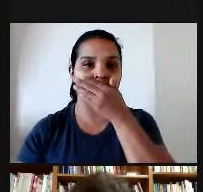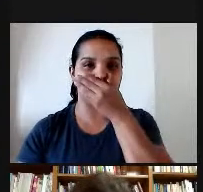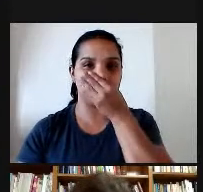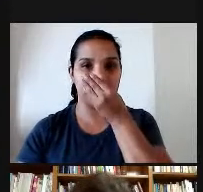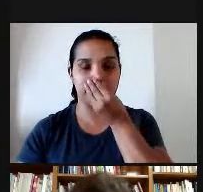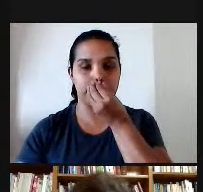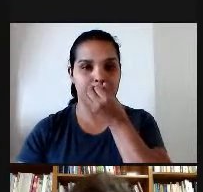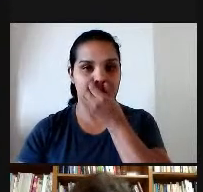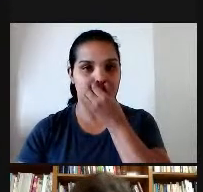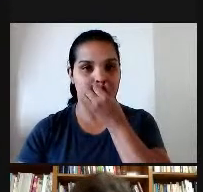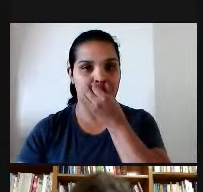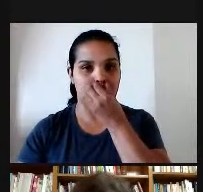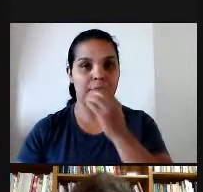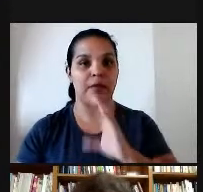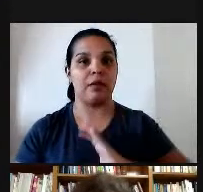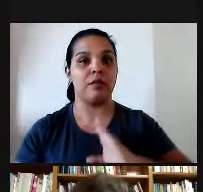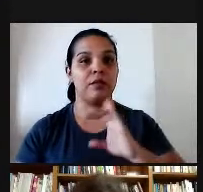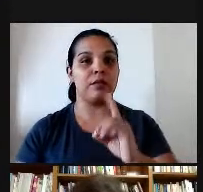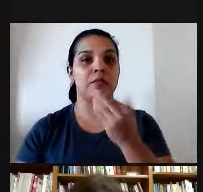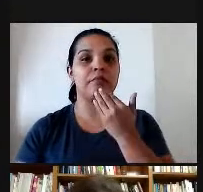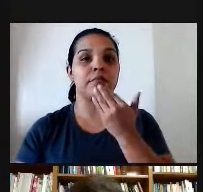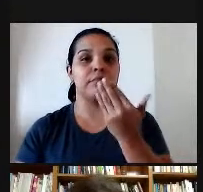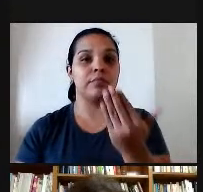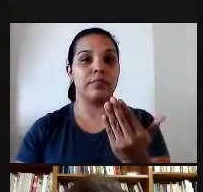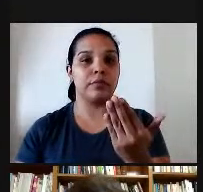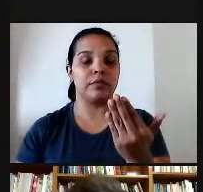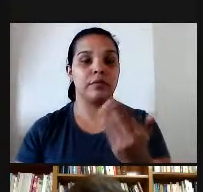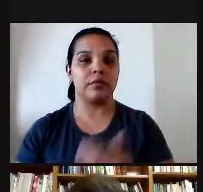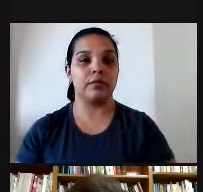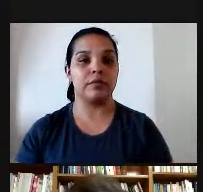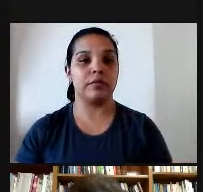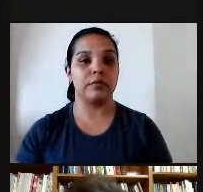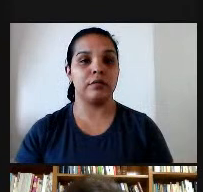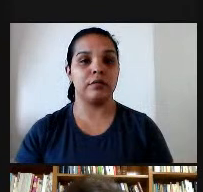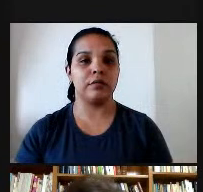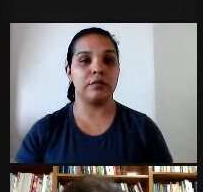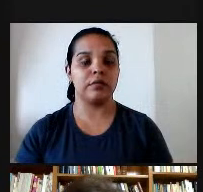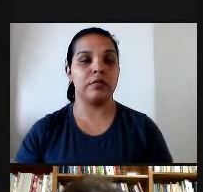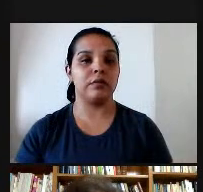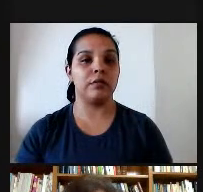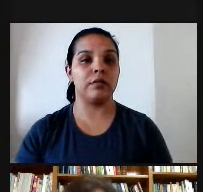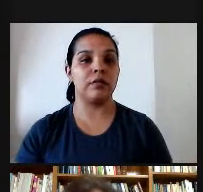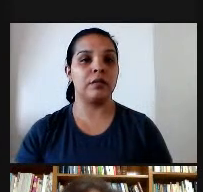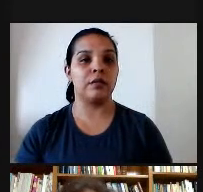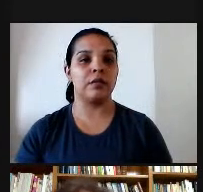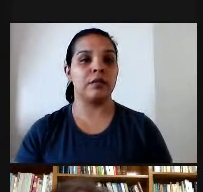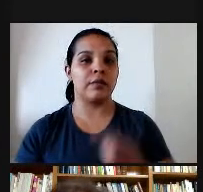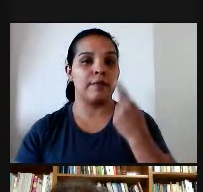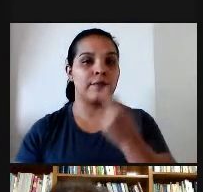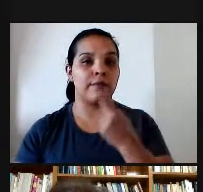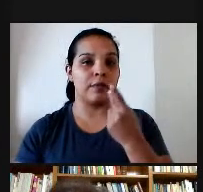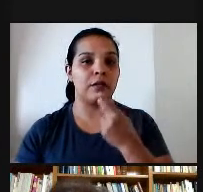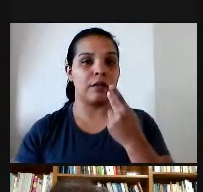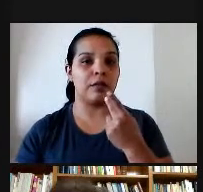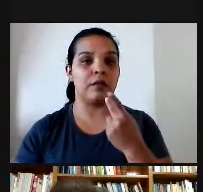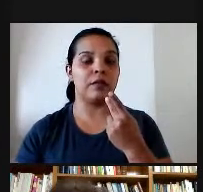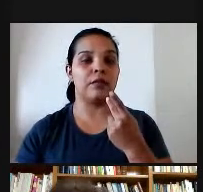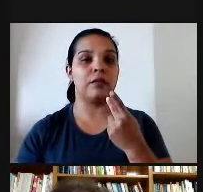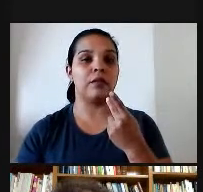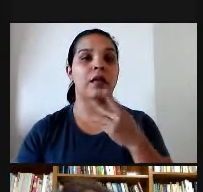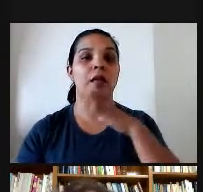A coordenação pede que se saliente, né, que o reinício das atividades à